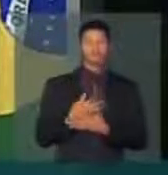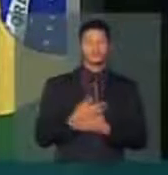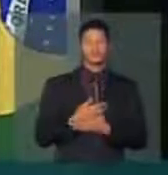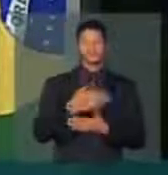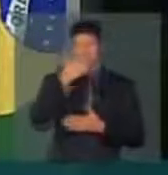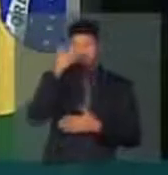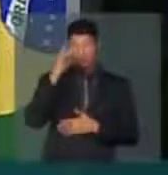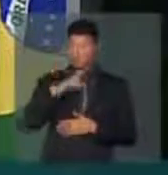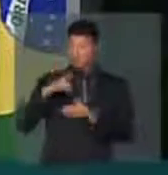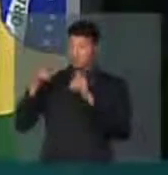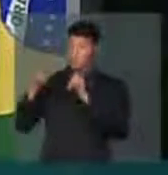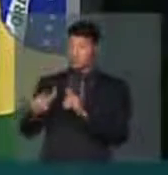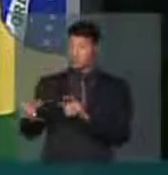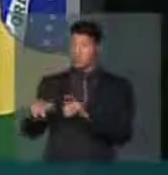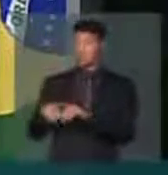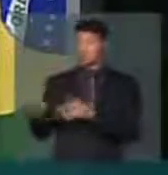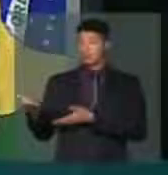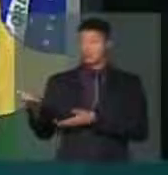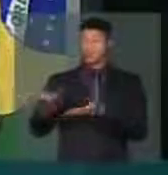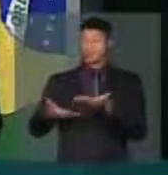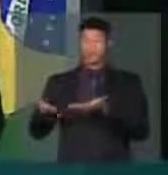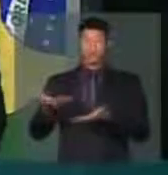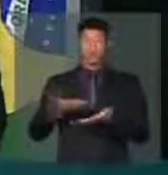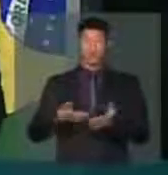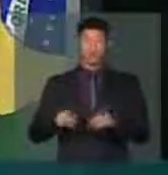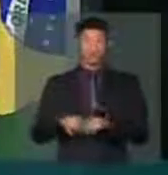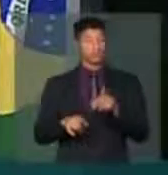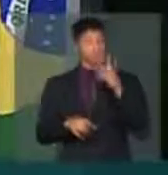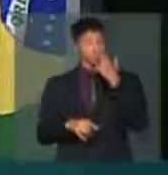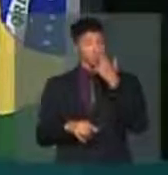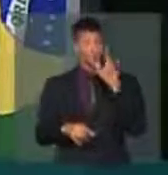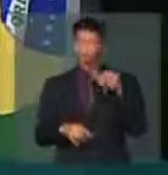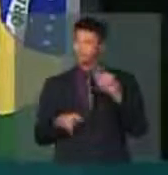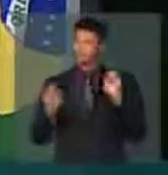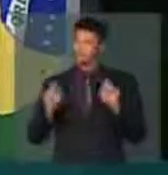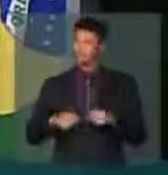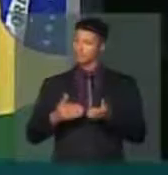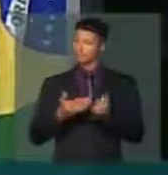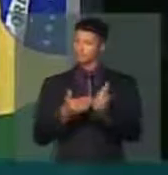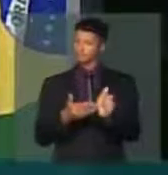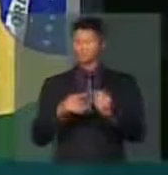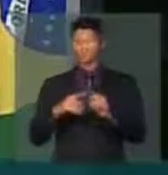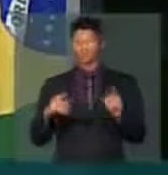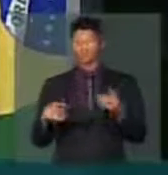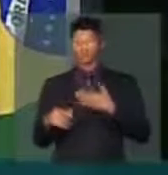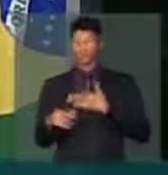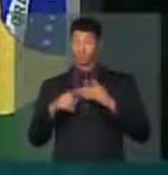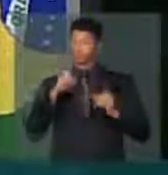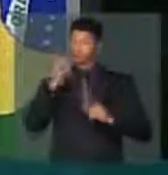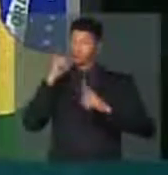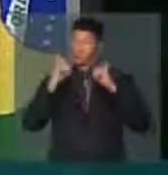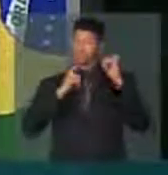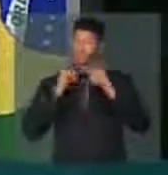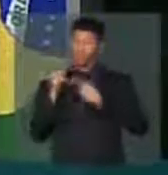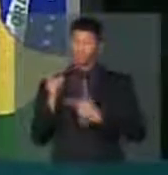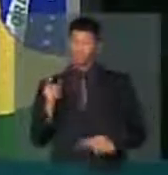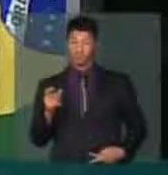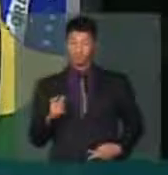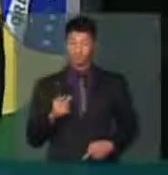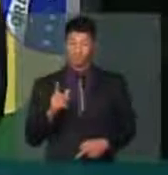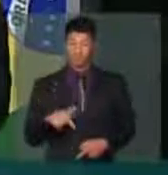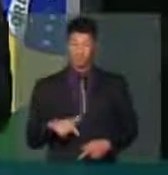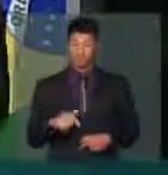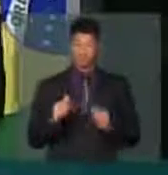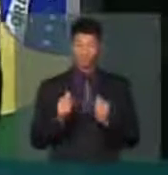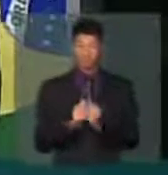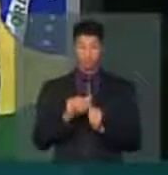os lugares para a ressocialização, eu acho que isso aí está bem encaminhado. A minha preocupação, senhor presidente,